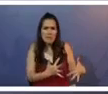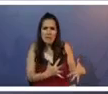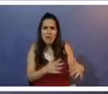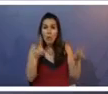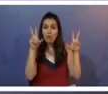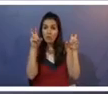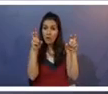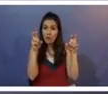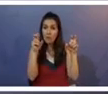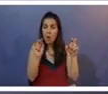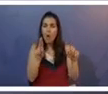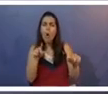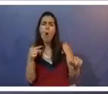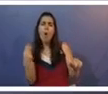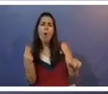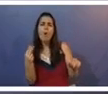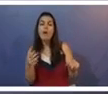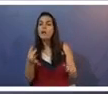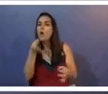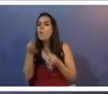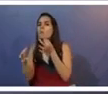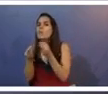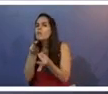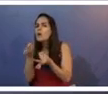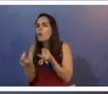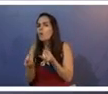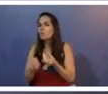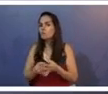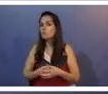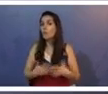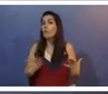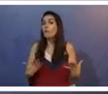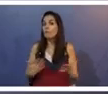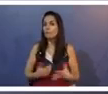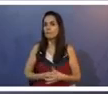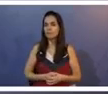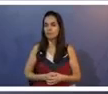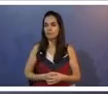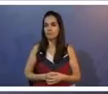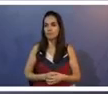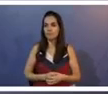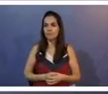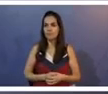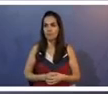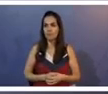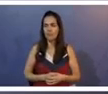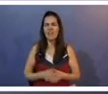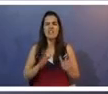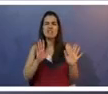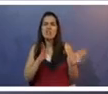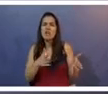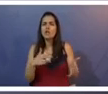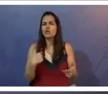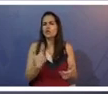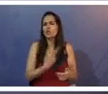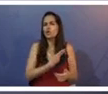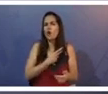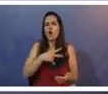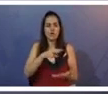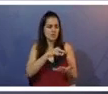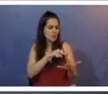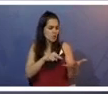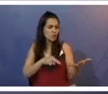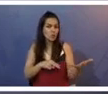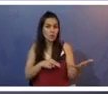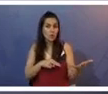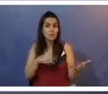se posiciona, ele só coloca o assunto e deixa que nós, leitores,